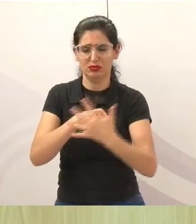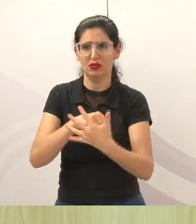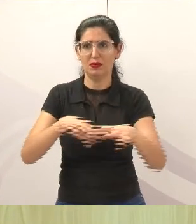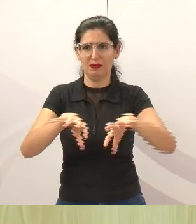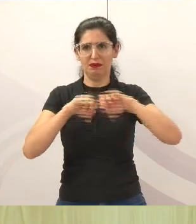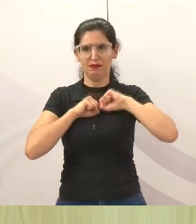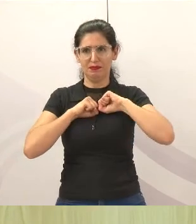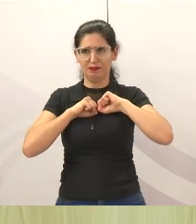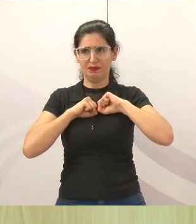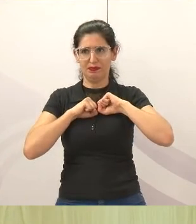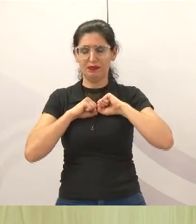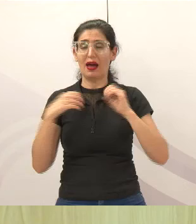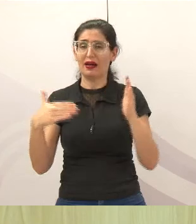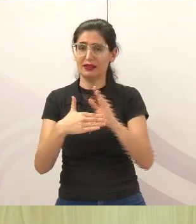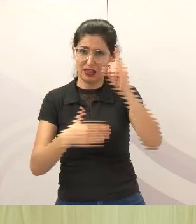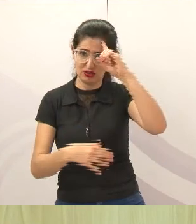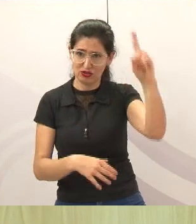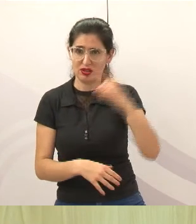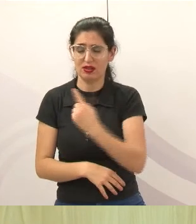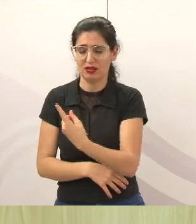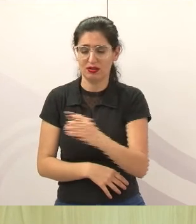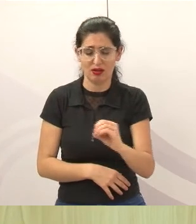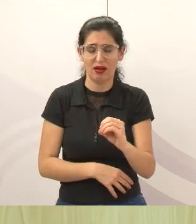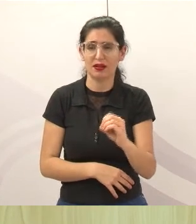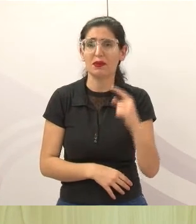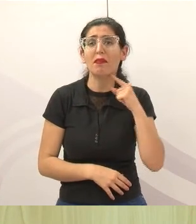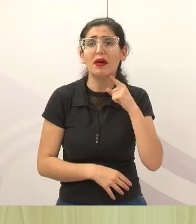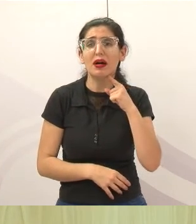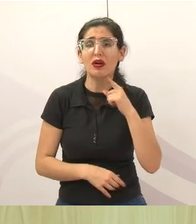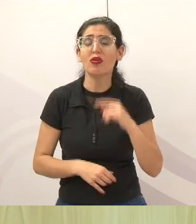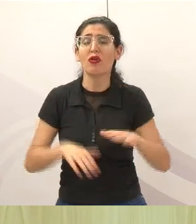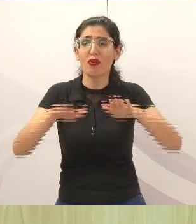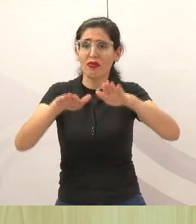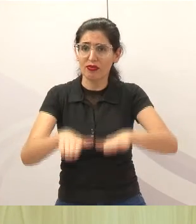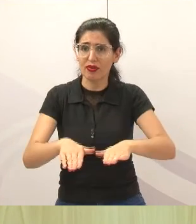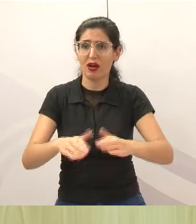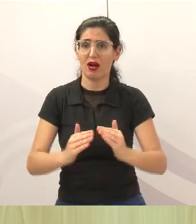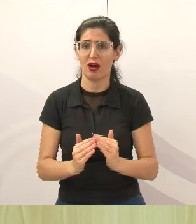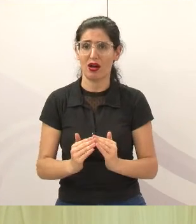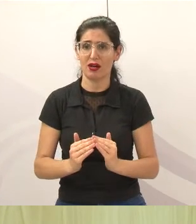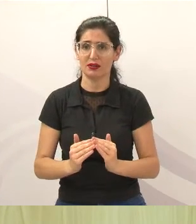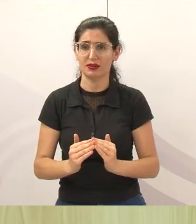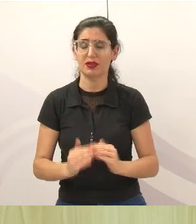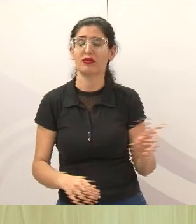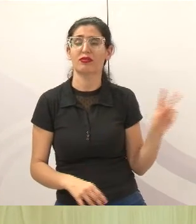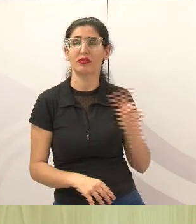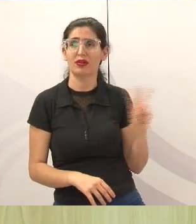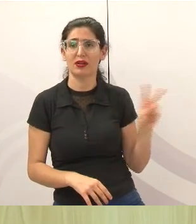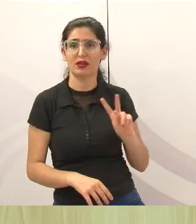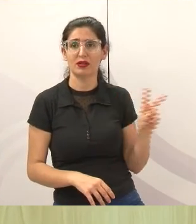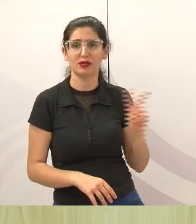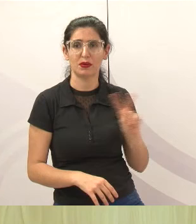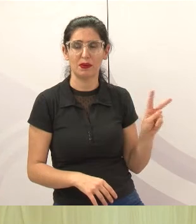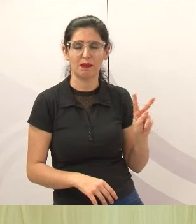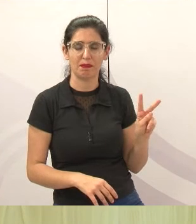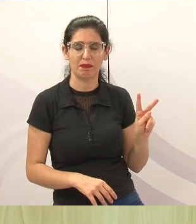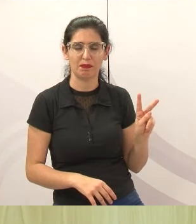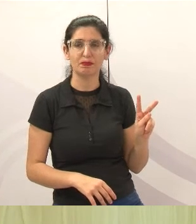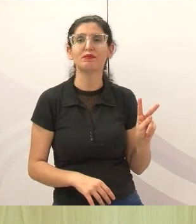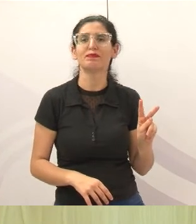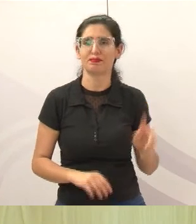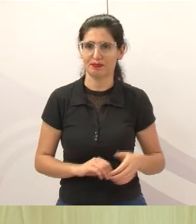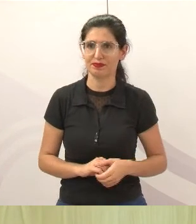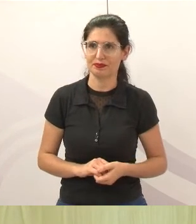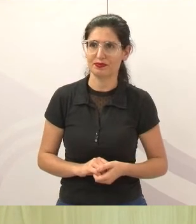permaneçam até o dia 10 em casa, né? E os vereadores ficam aí com